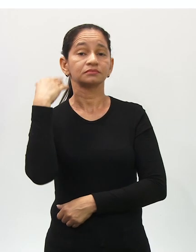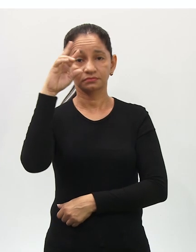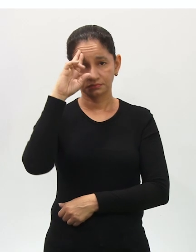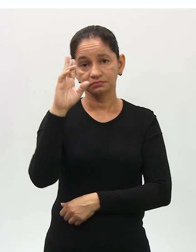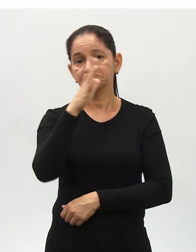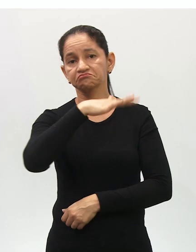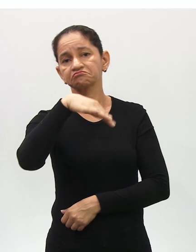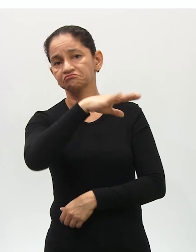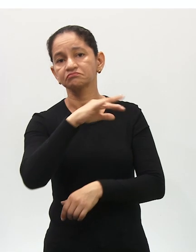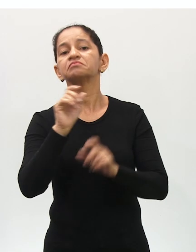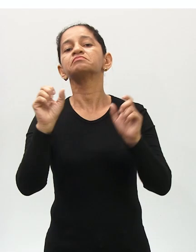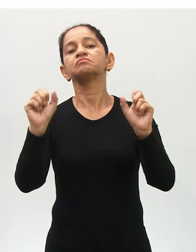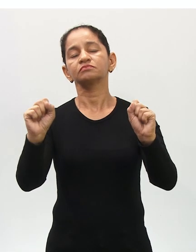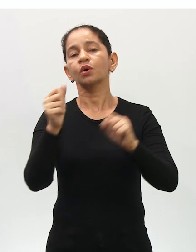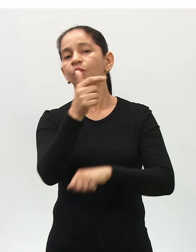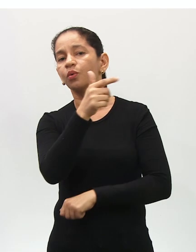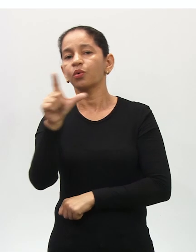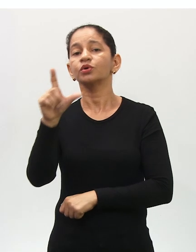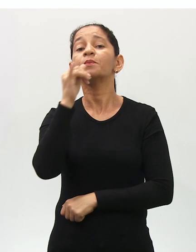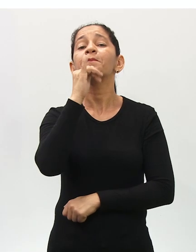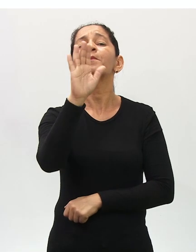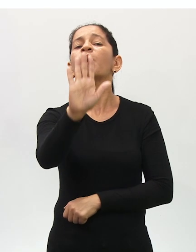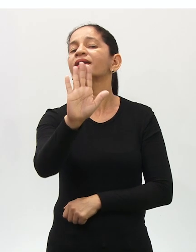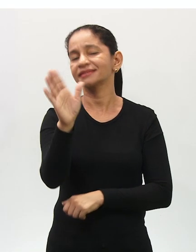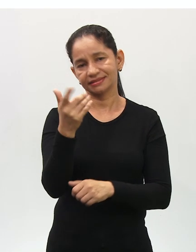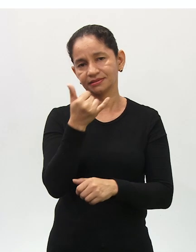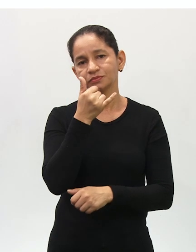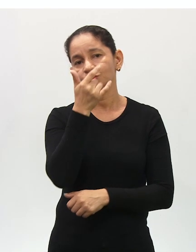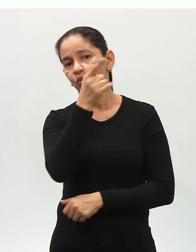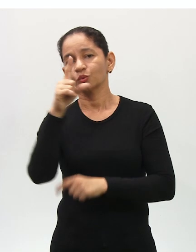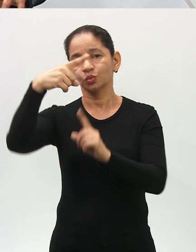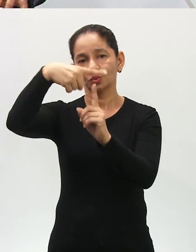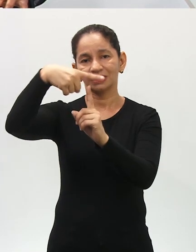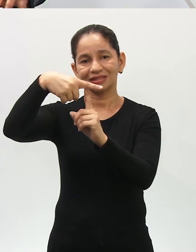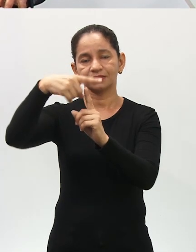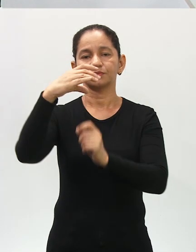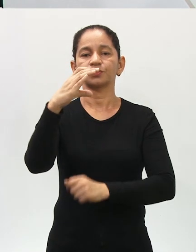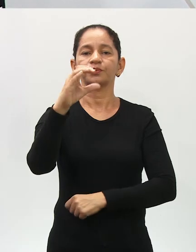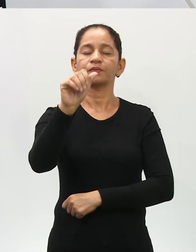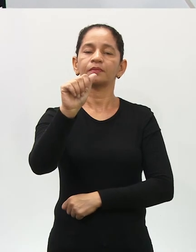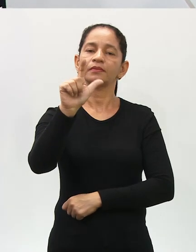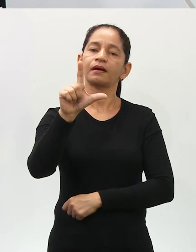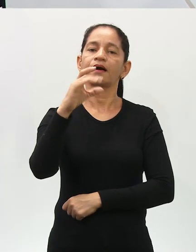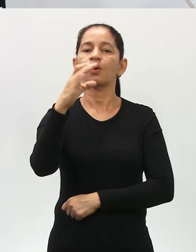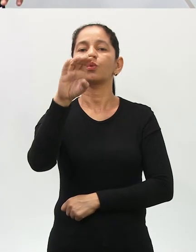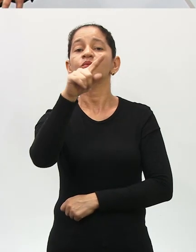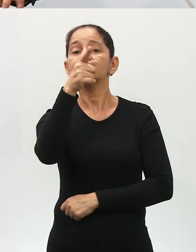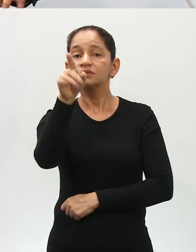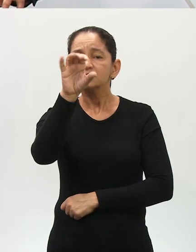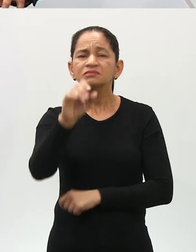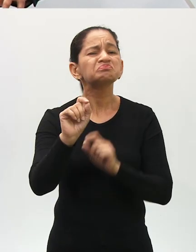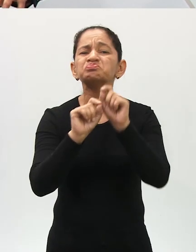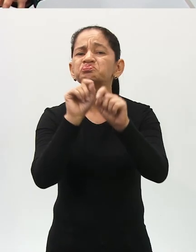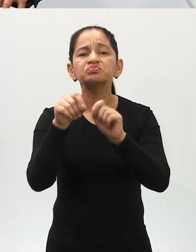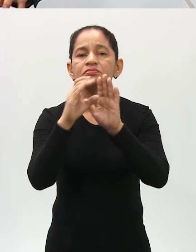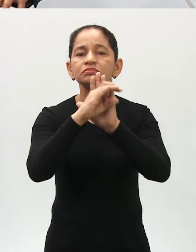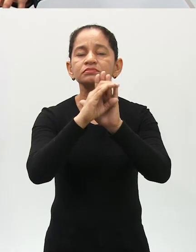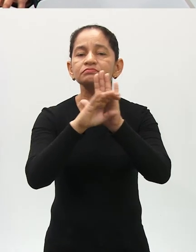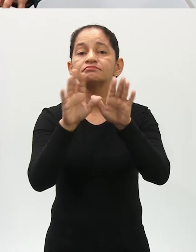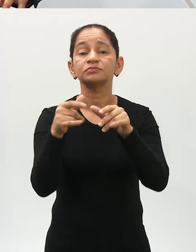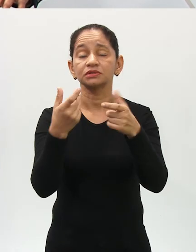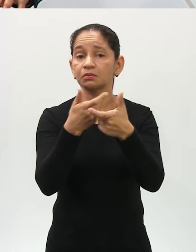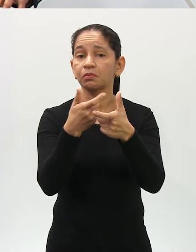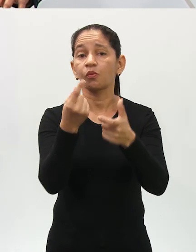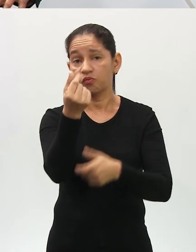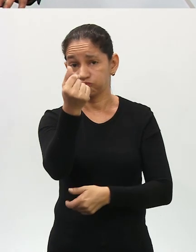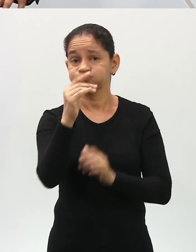exemplos, nós podemos falar aqui do calção, né? O calção, então, quando uma empresa faz um contrato de um grande valor com a